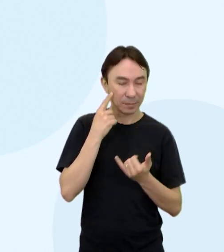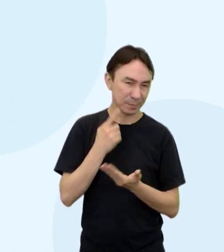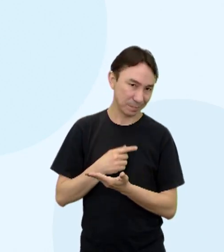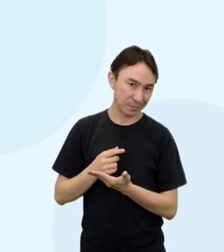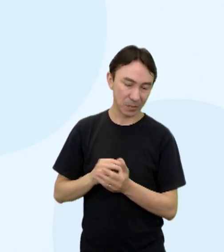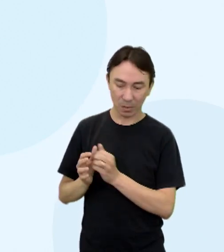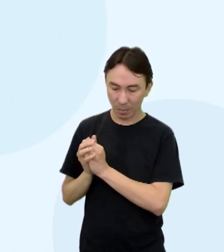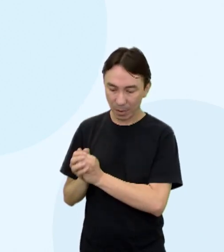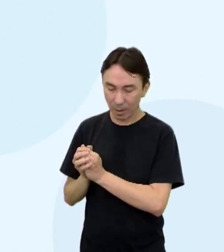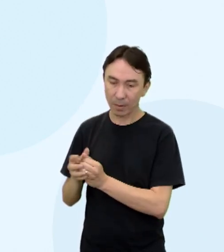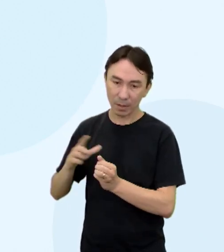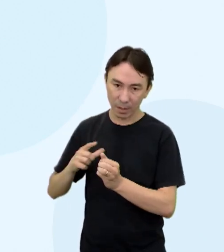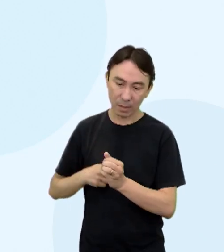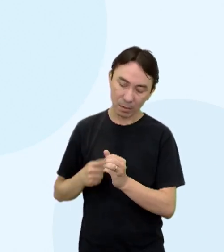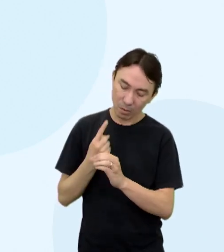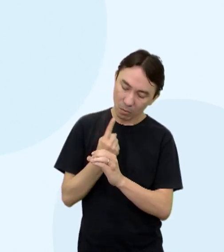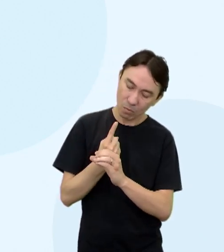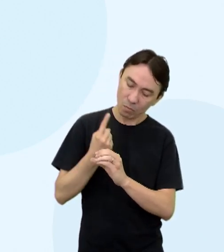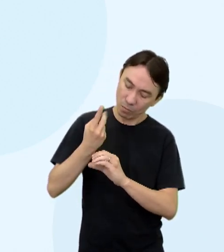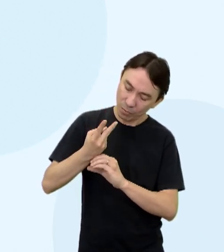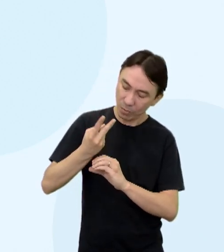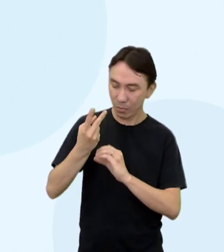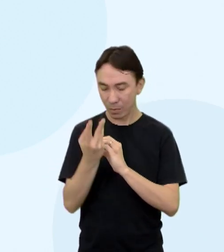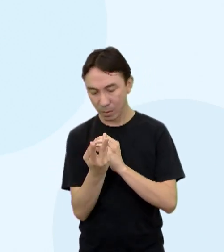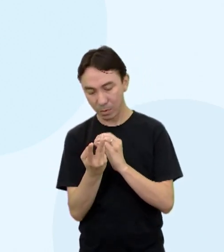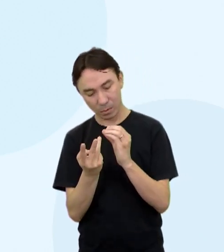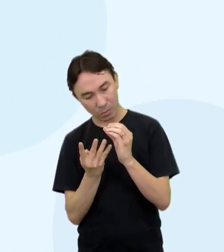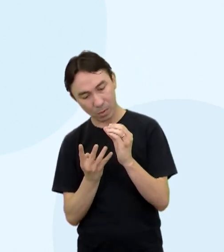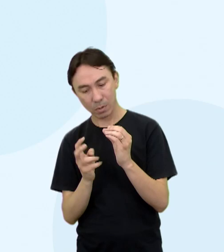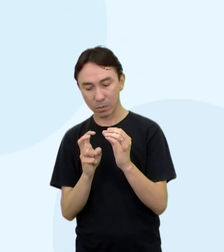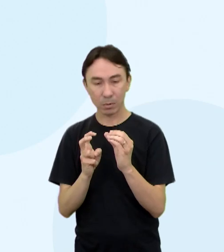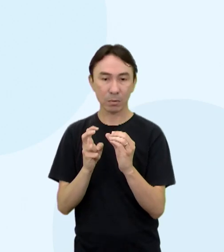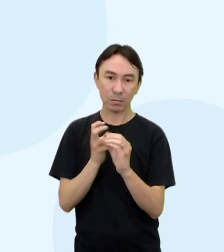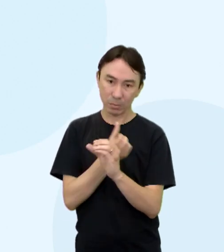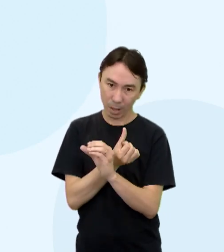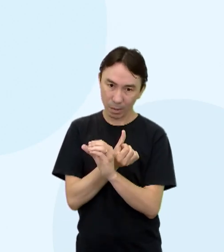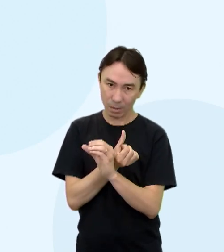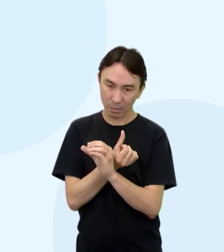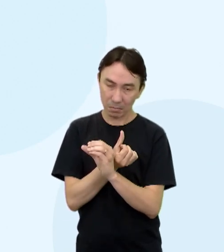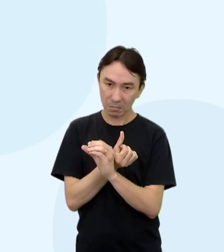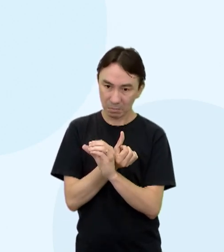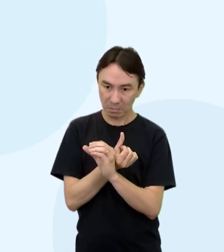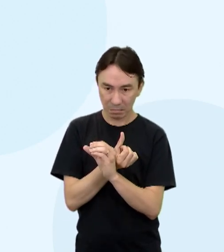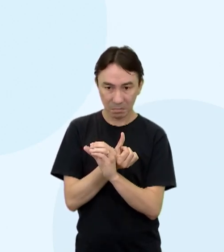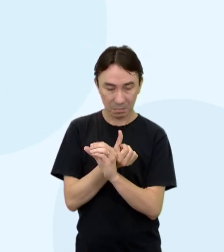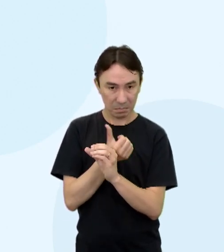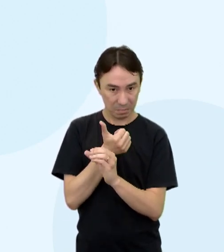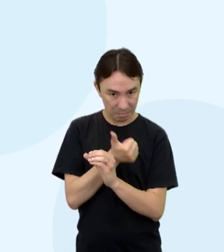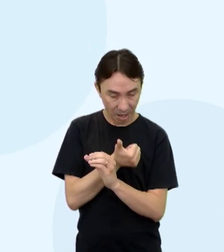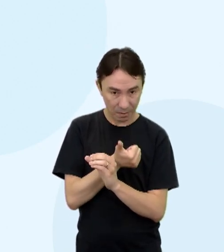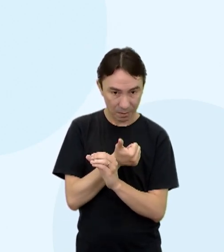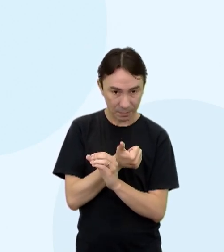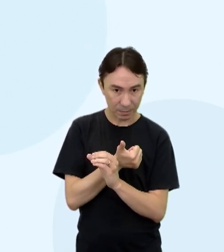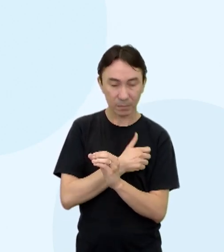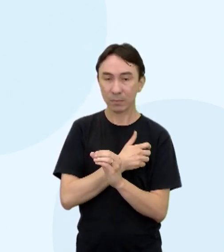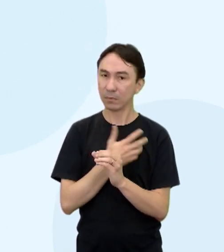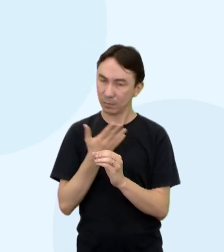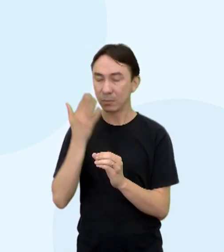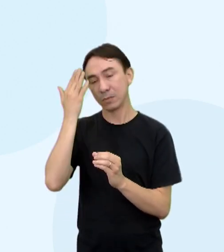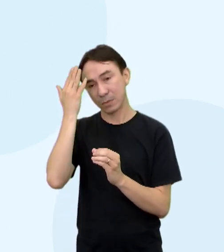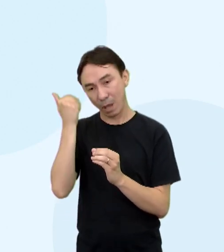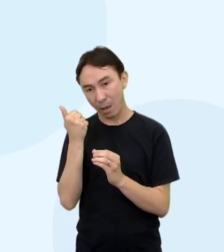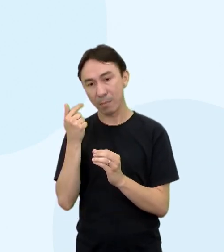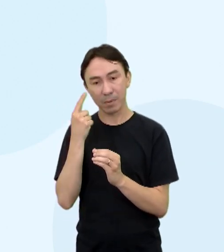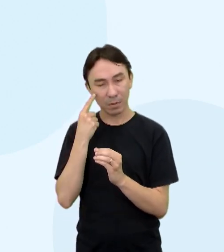6 lados. Cada um dos lados são numerados, com 1, 2, 3, 4, 5 e 6. Então nós temos